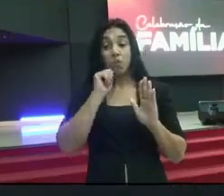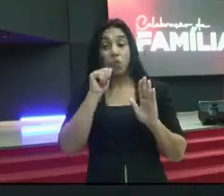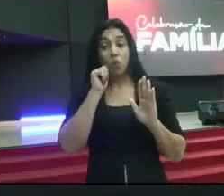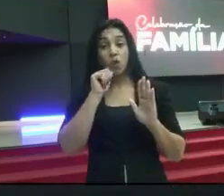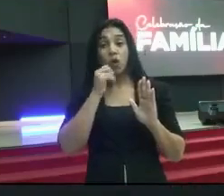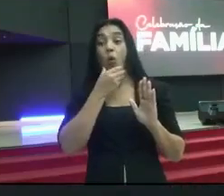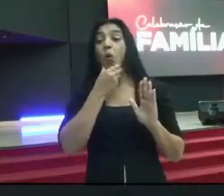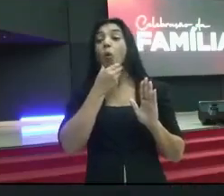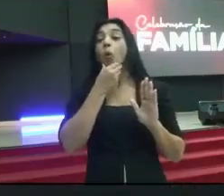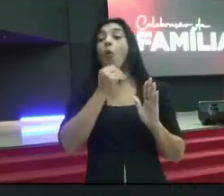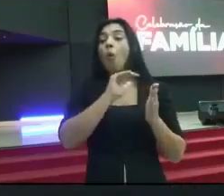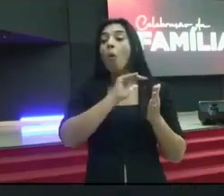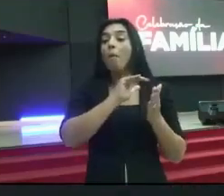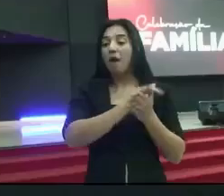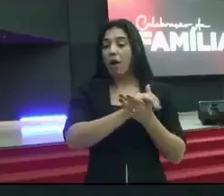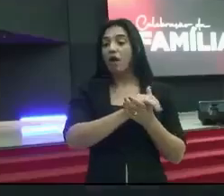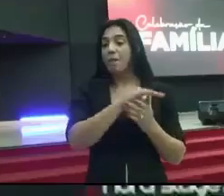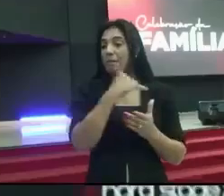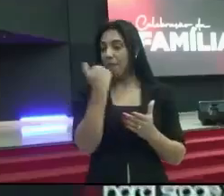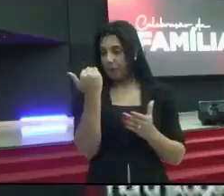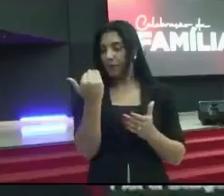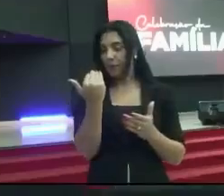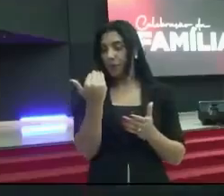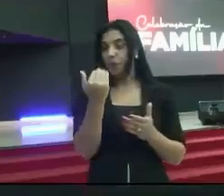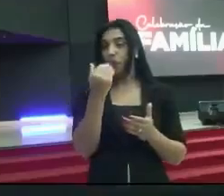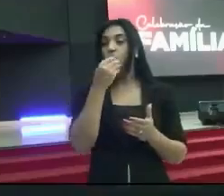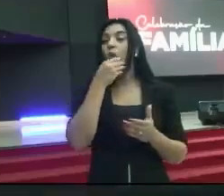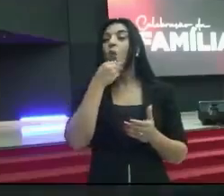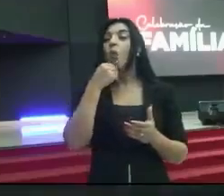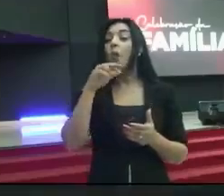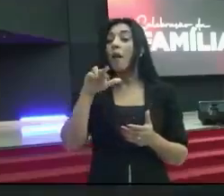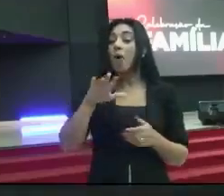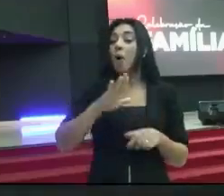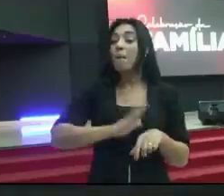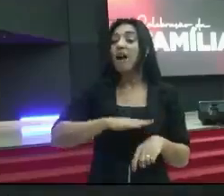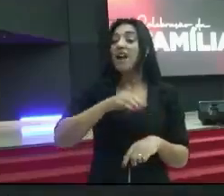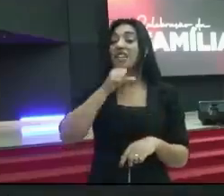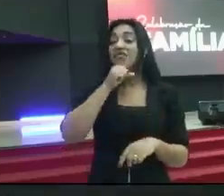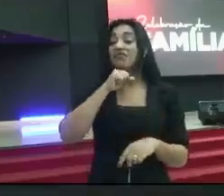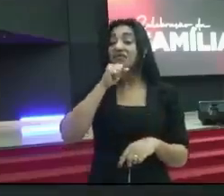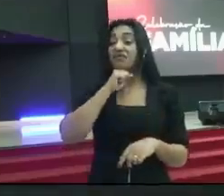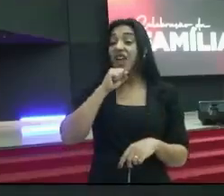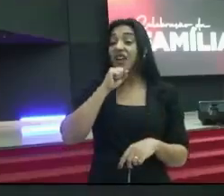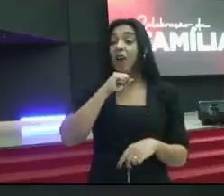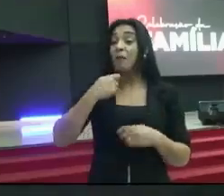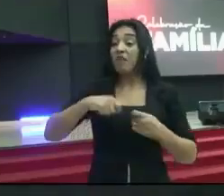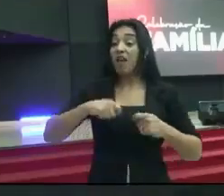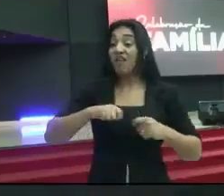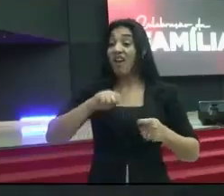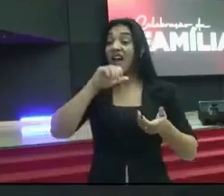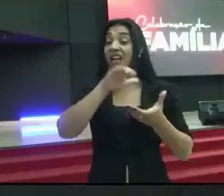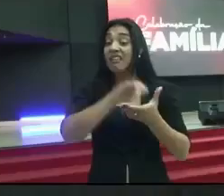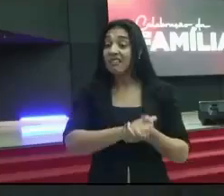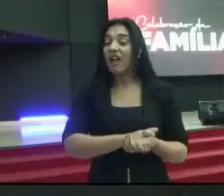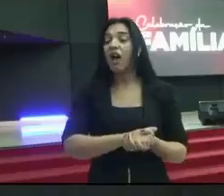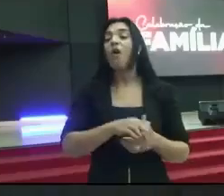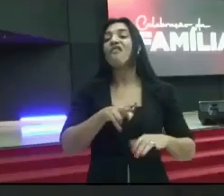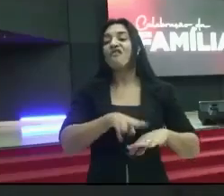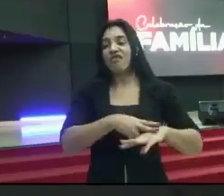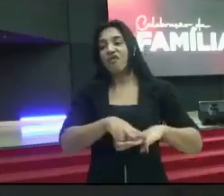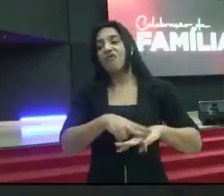O marido morreu. O irmão mais velho do marido teria que se casar com a